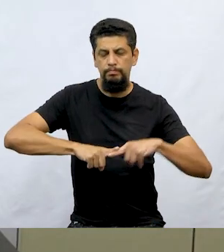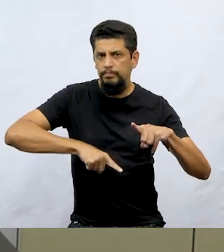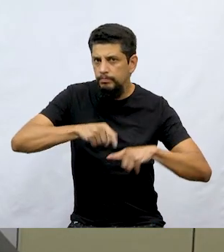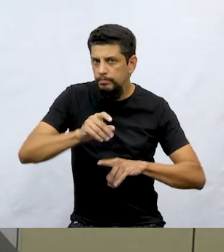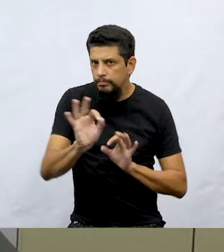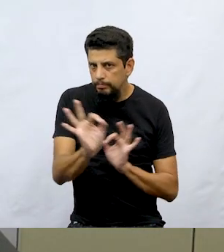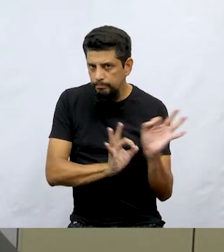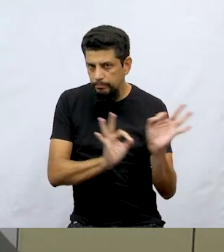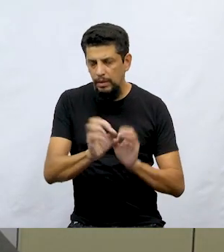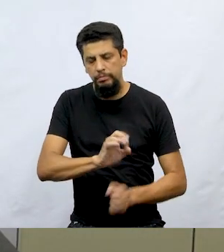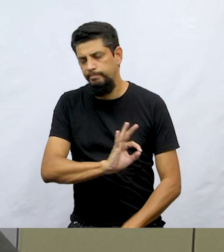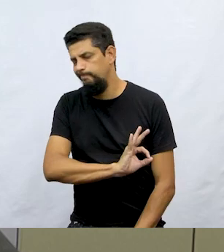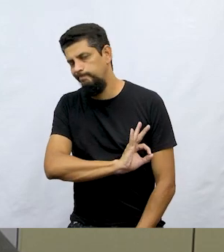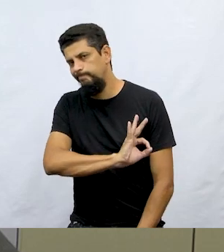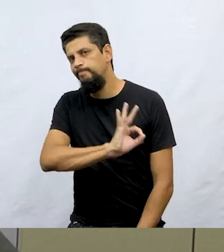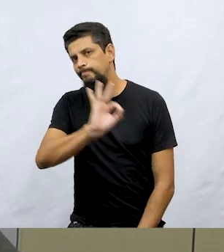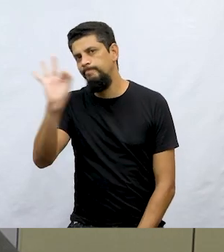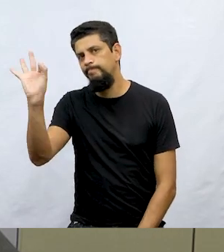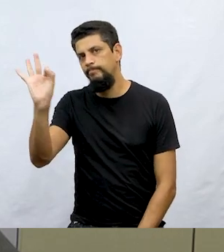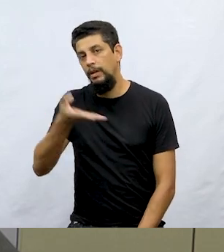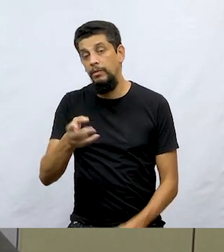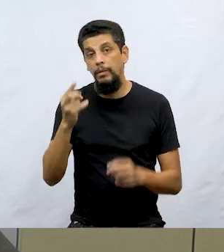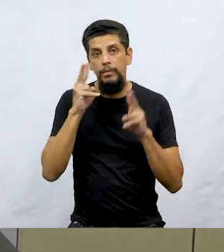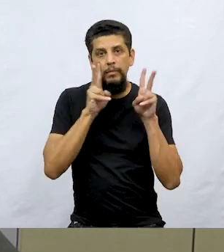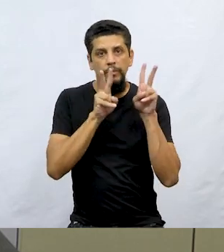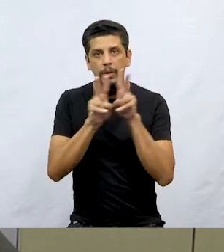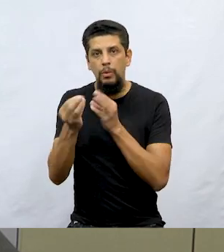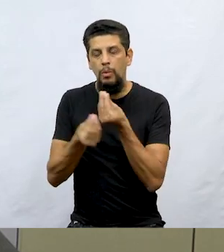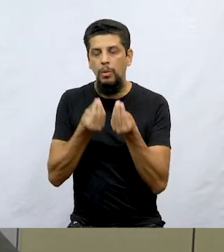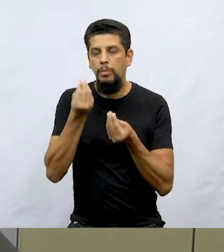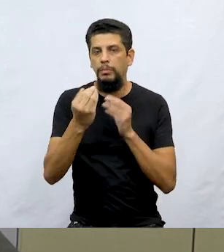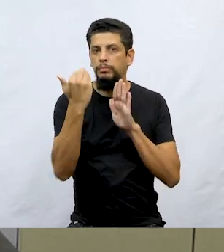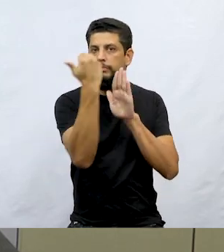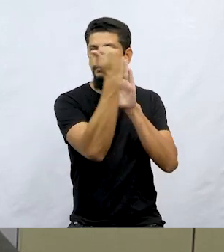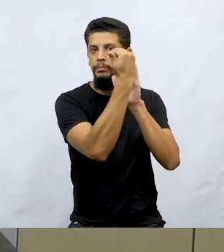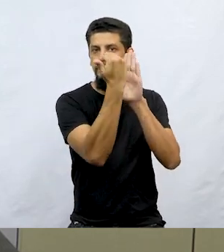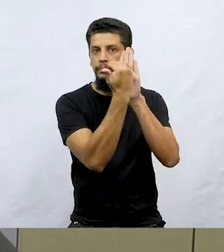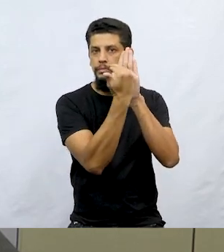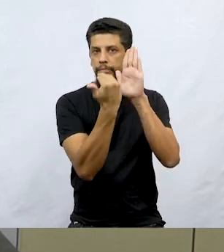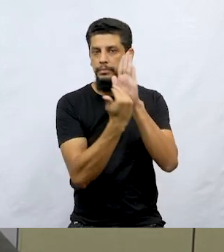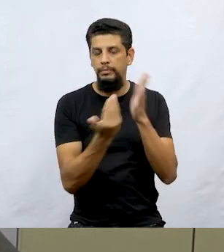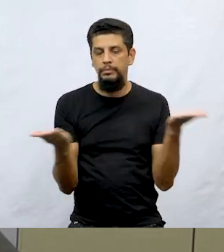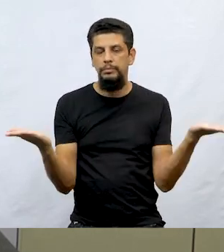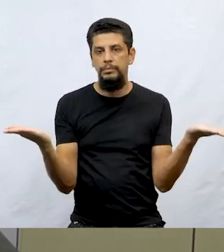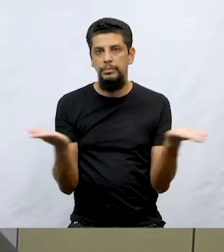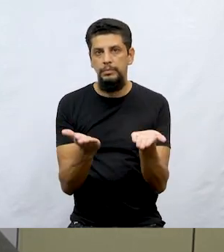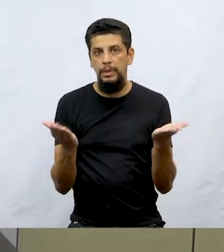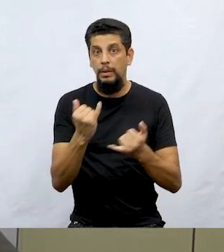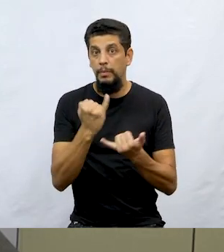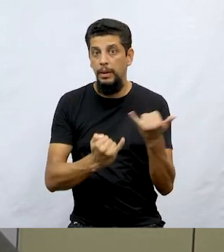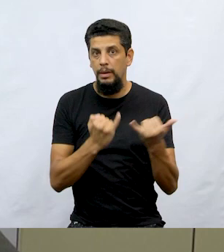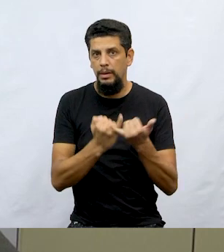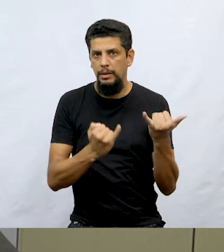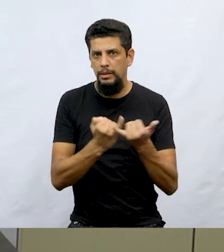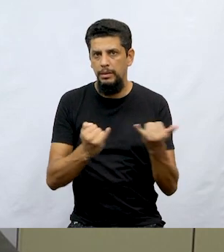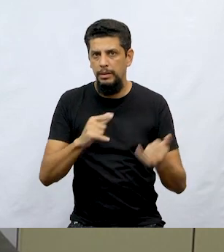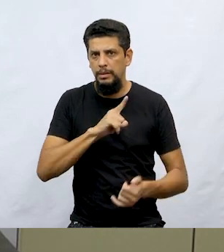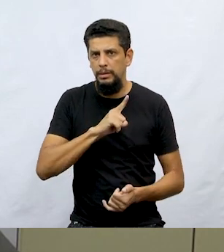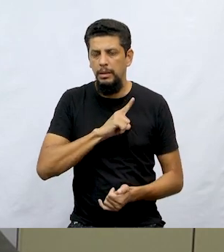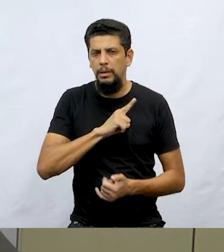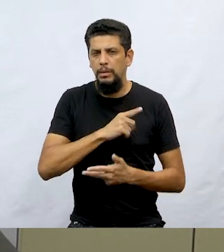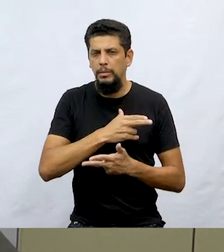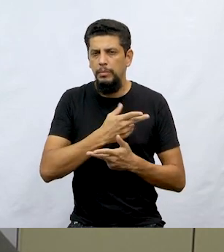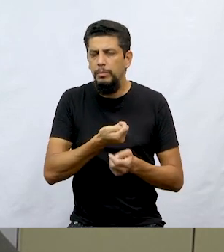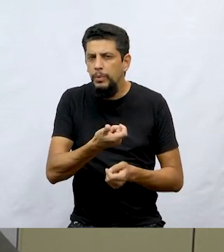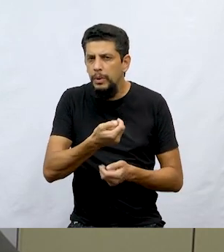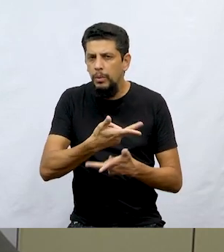conseguir organizar os materiais? Que bom! Vamos ver como que vai ser a nossa rotina de hoje. Parece que tem pouca coisa, mas